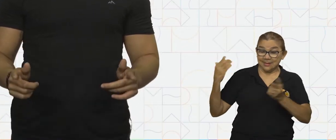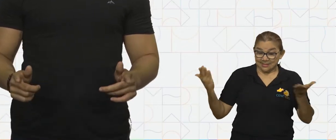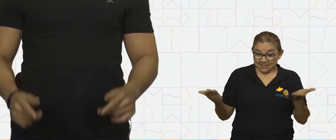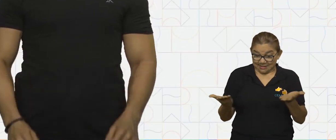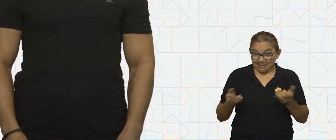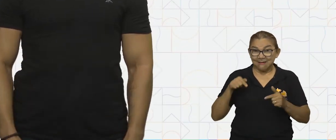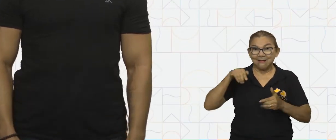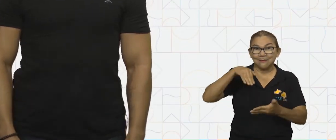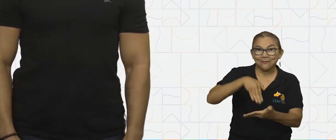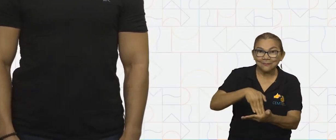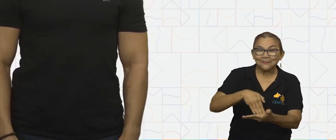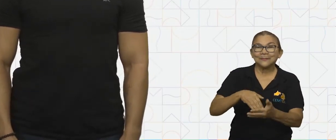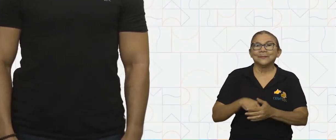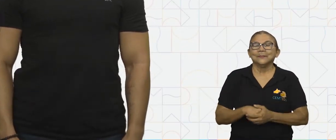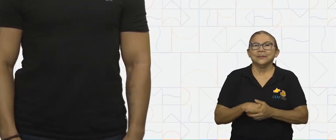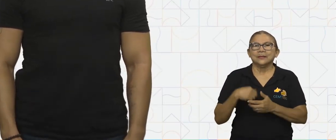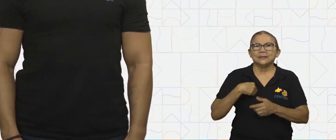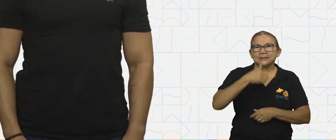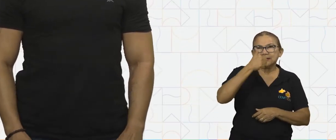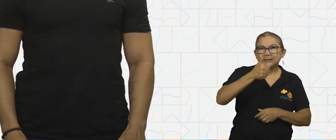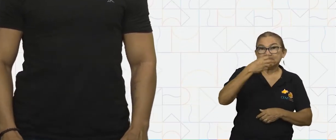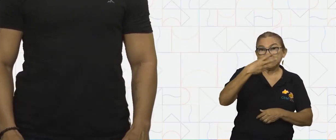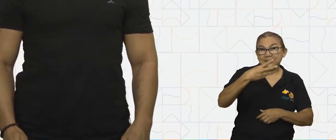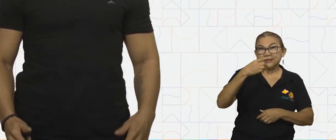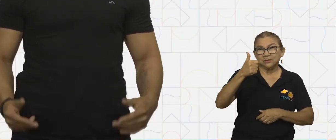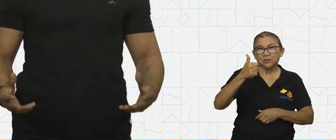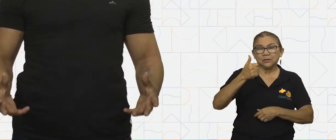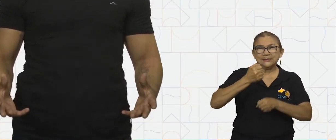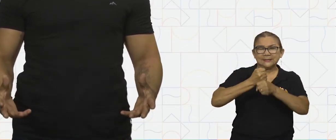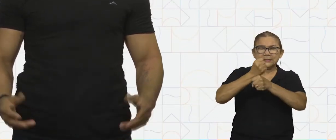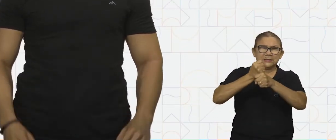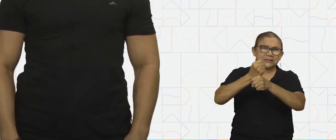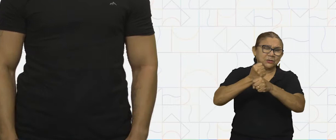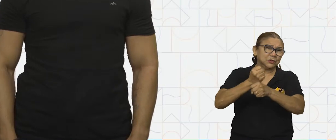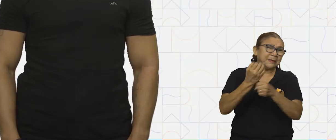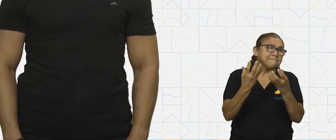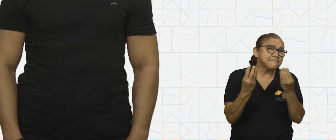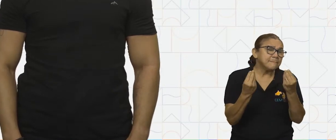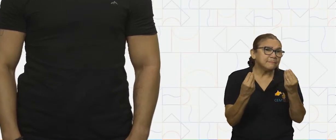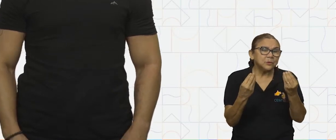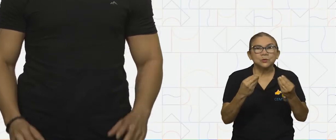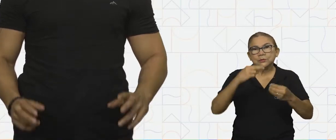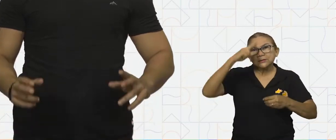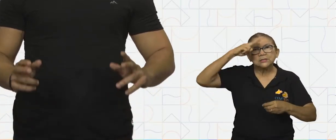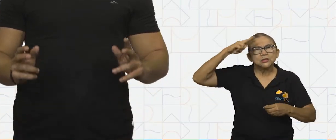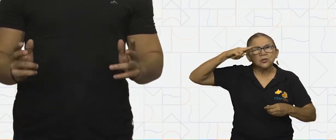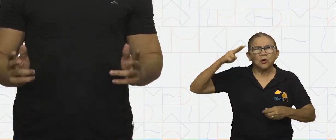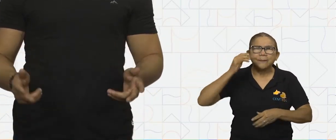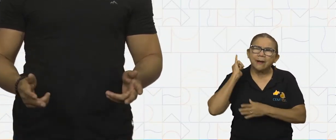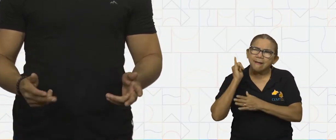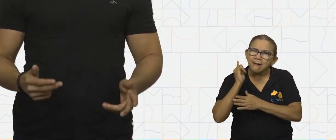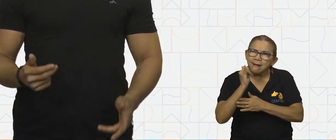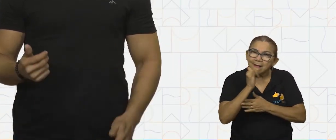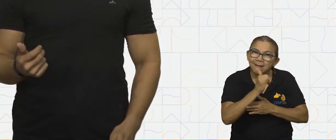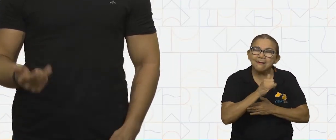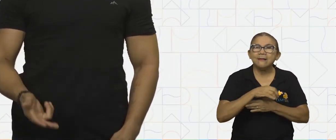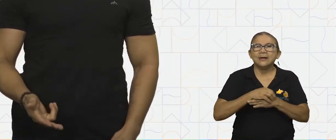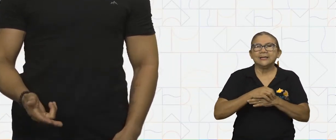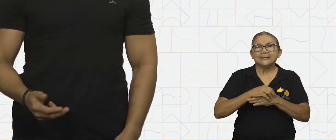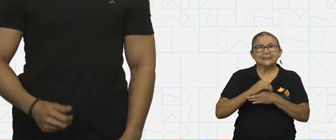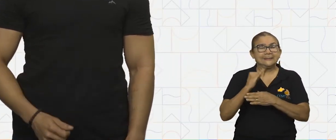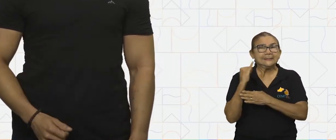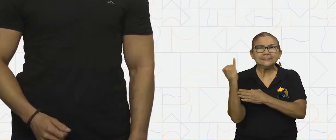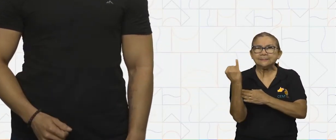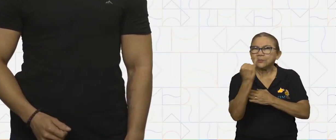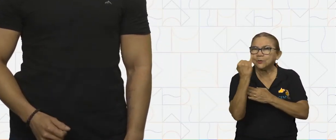quase 132 anos de república no Brasil, ou seja, tem muita história para contar. Principalmente pela riqueza